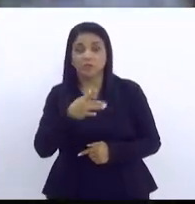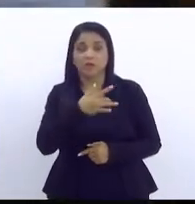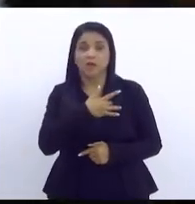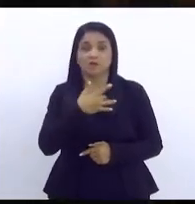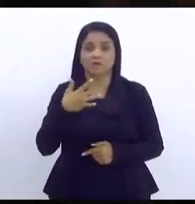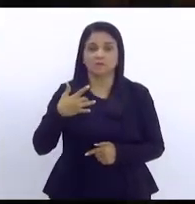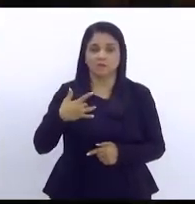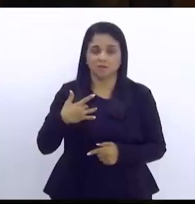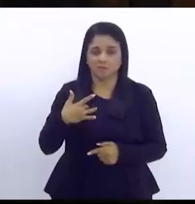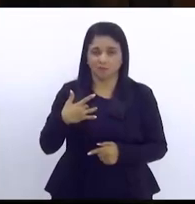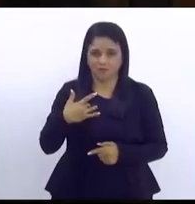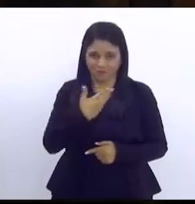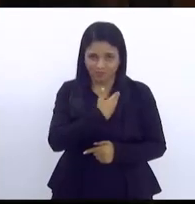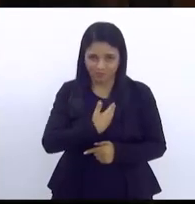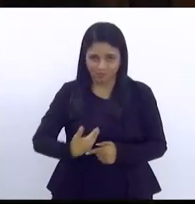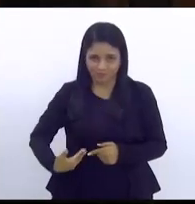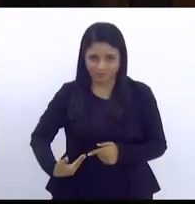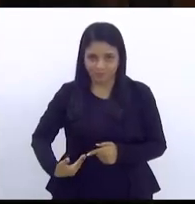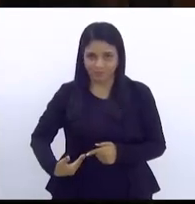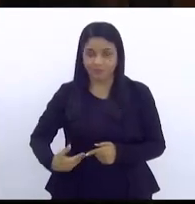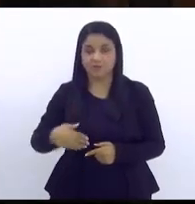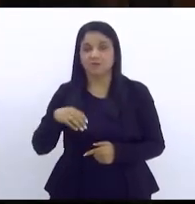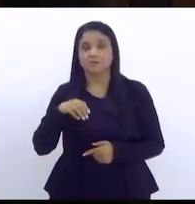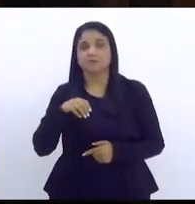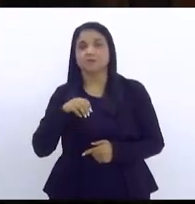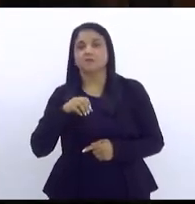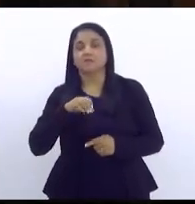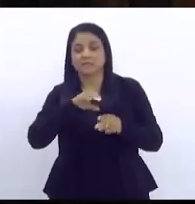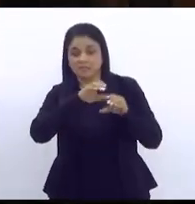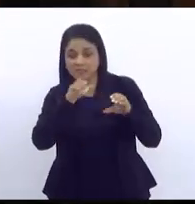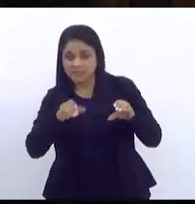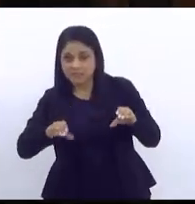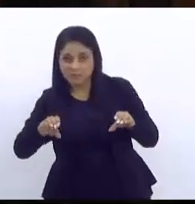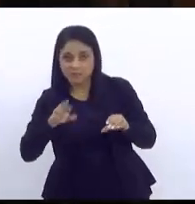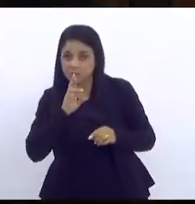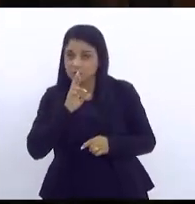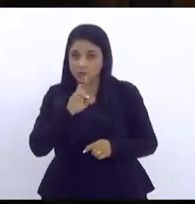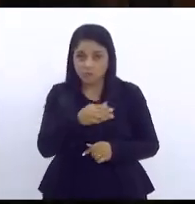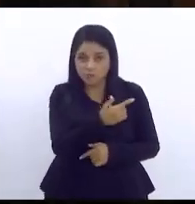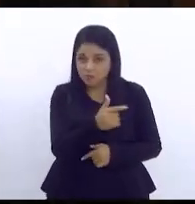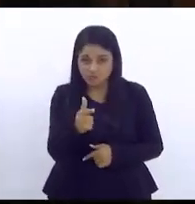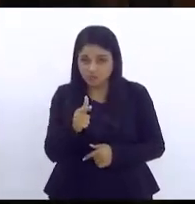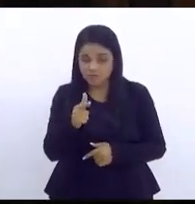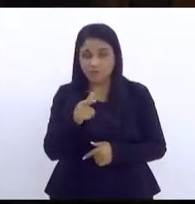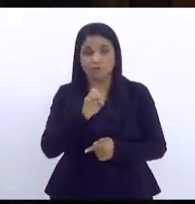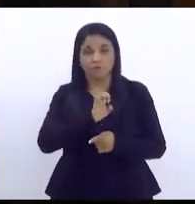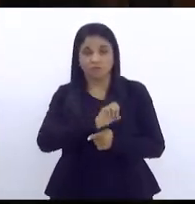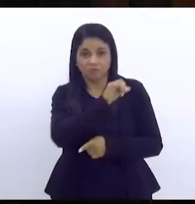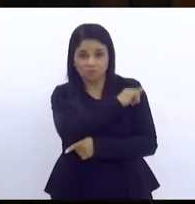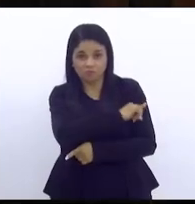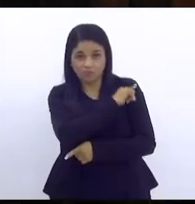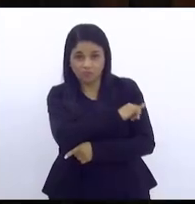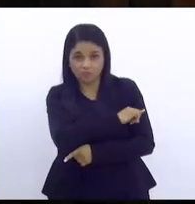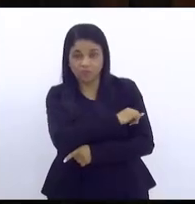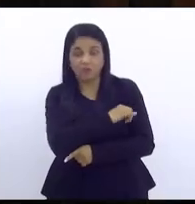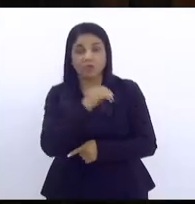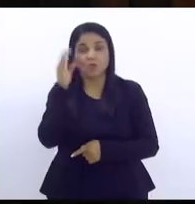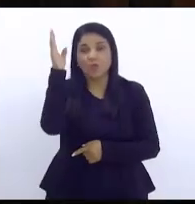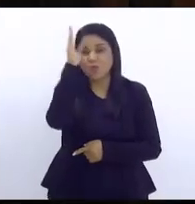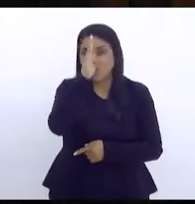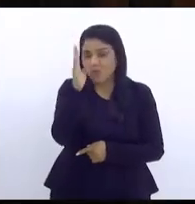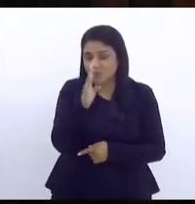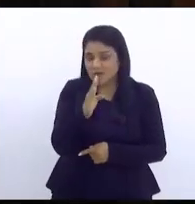pública se O saneamento não der resposta no estado do Rio de Janeiro eu quero dizer que o Brasil